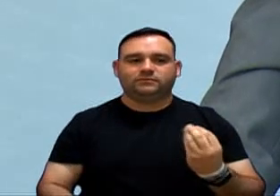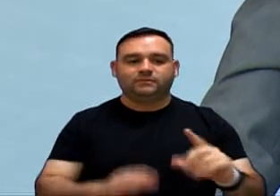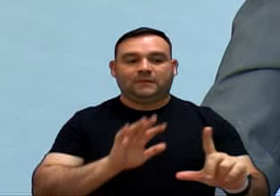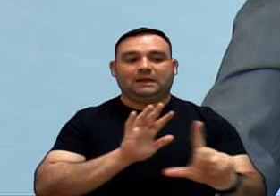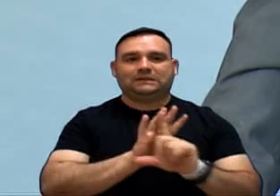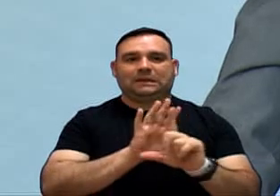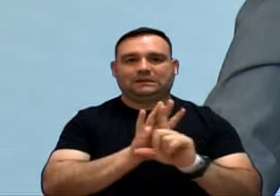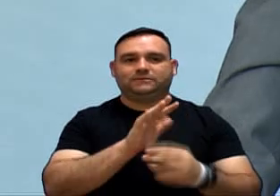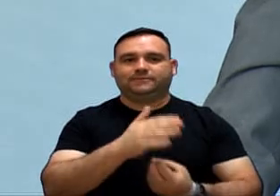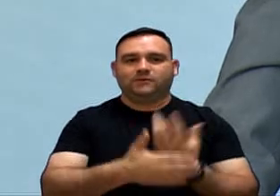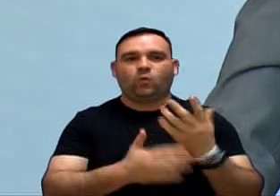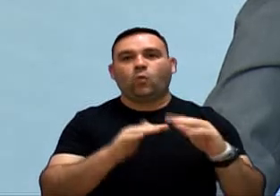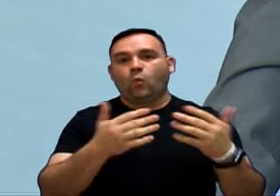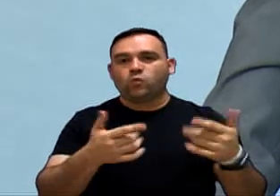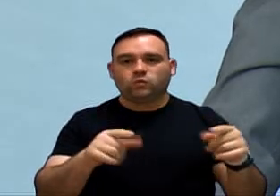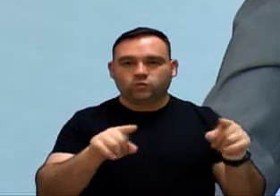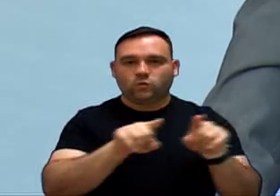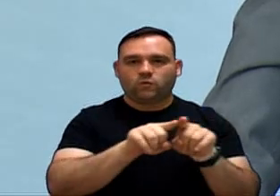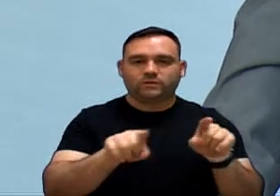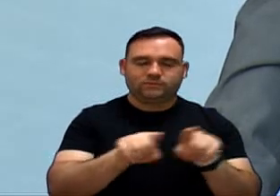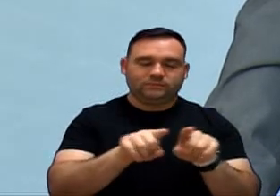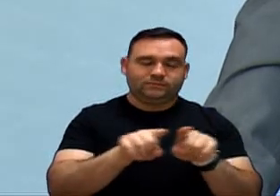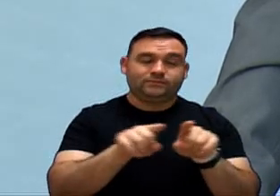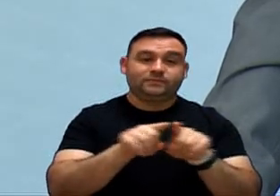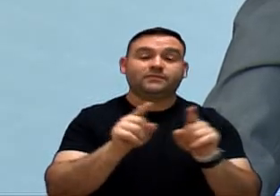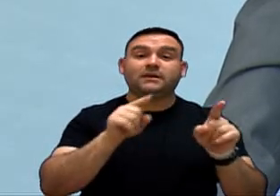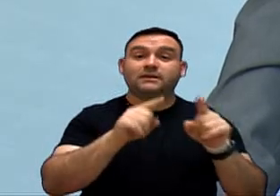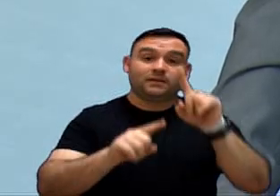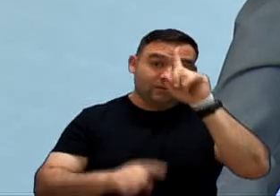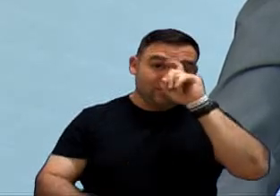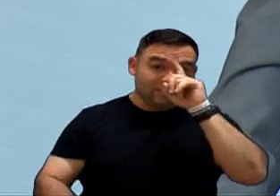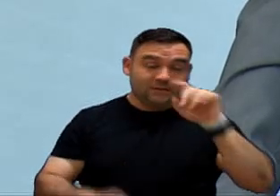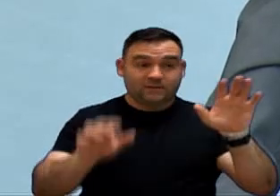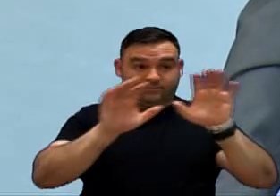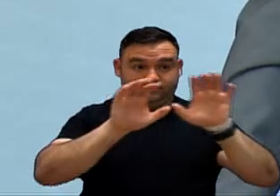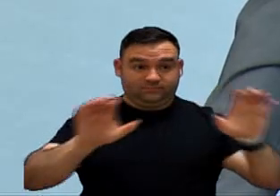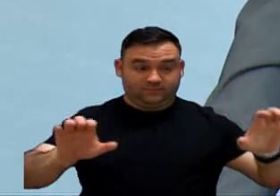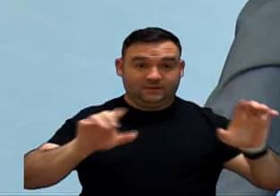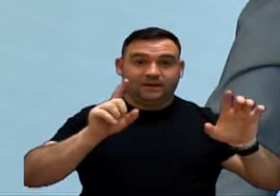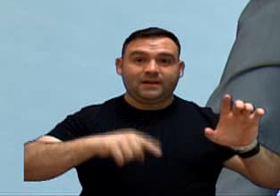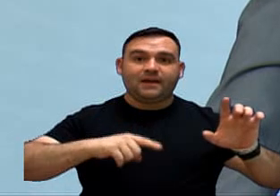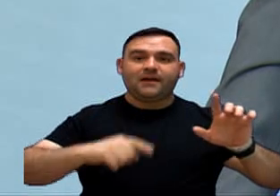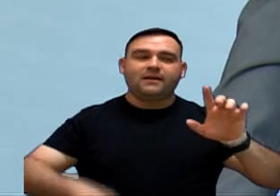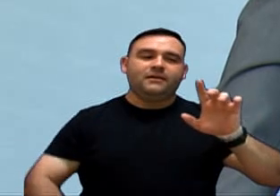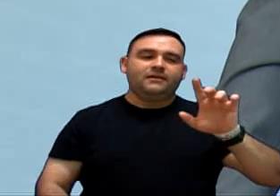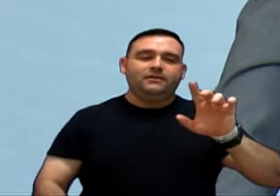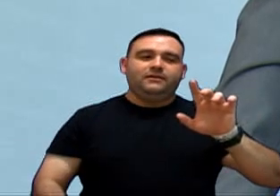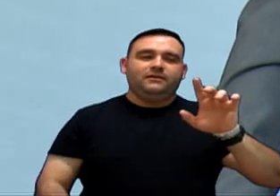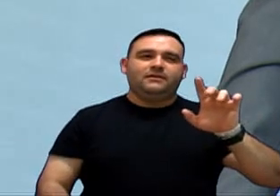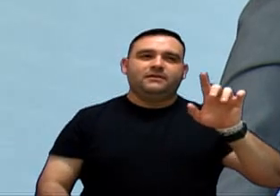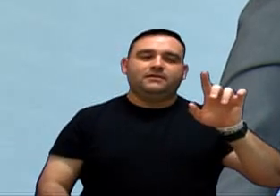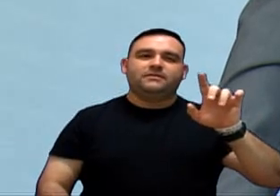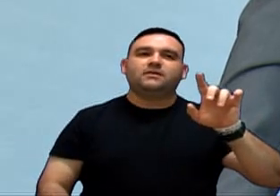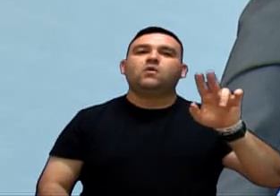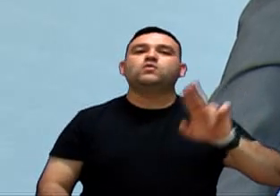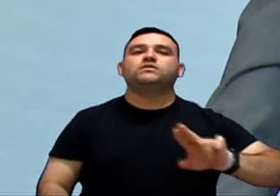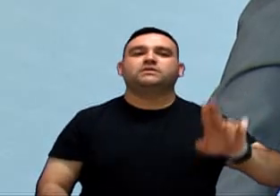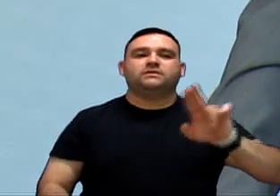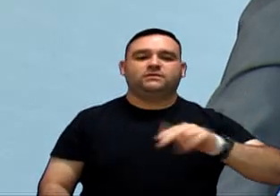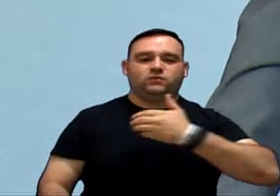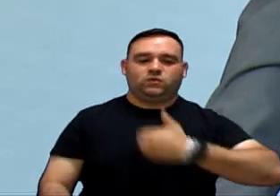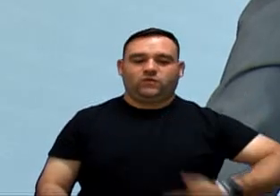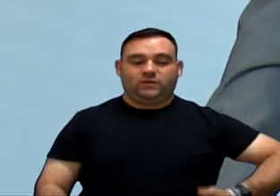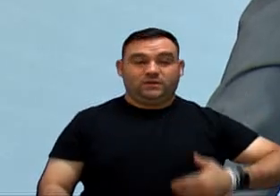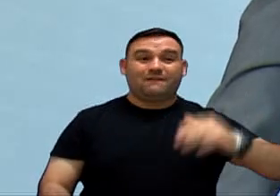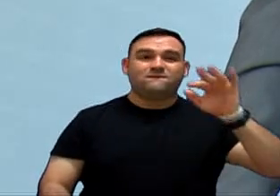lei, o convênio, sendo que a Santa Casa, até por ser uma instituição declarada de utilidade pública